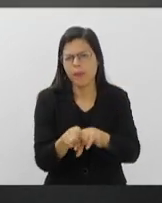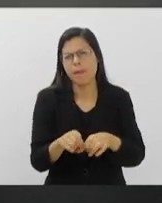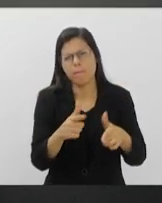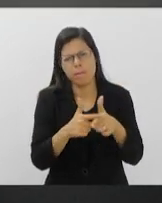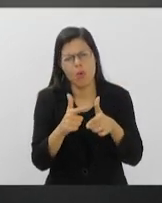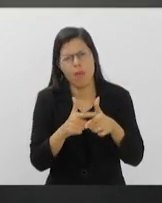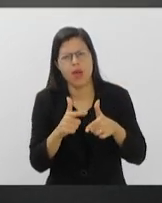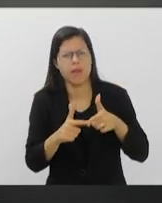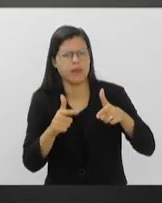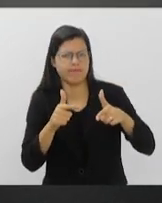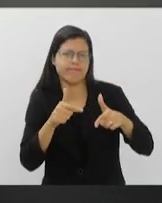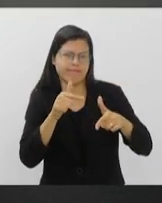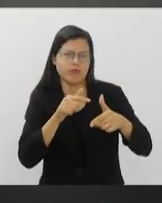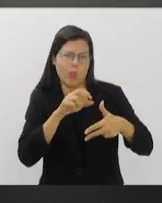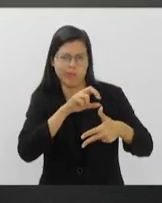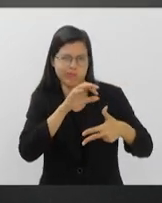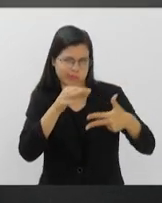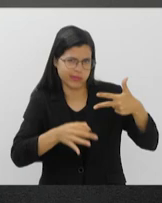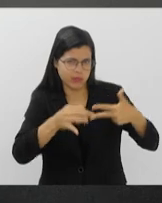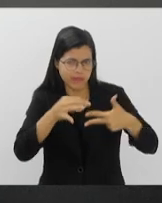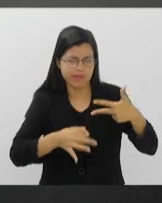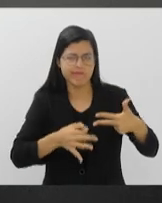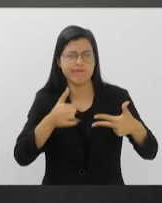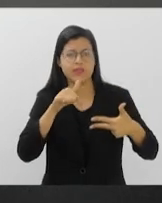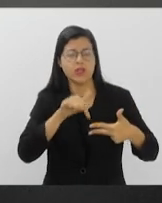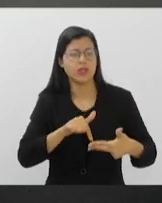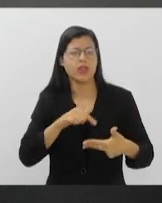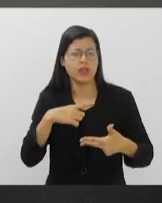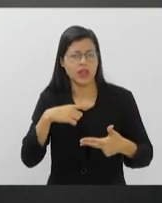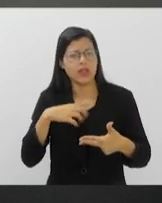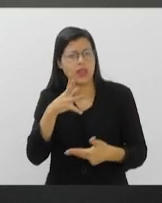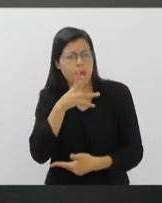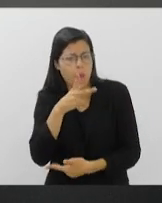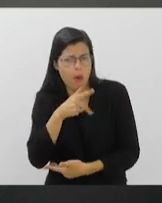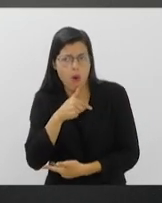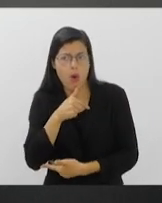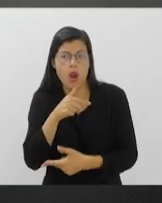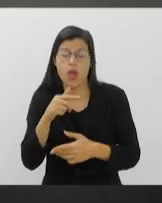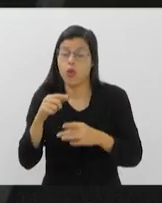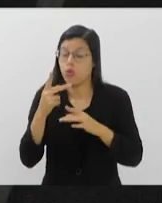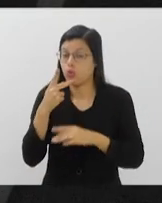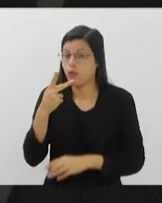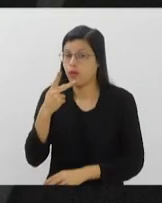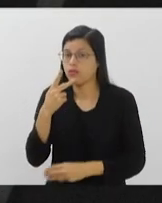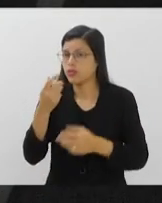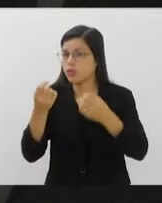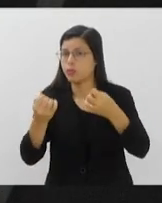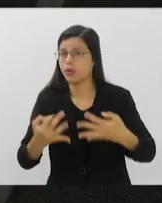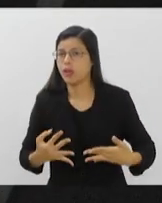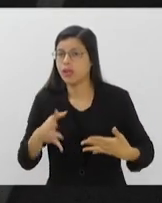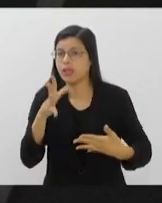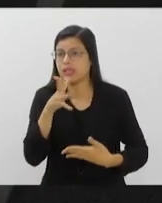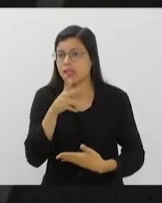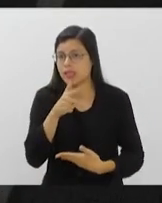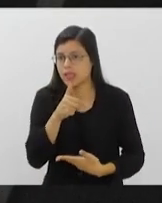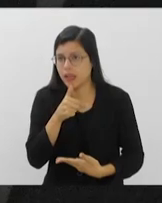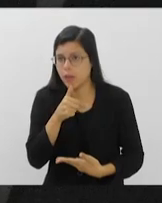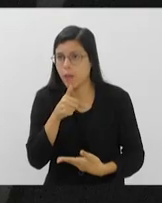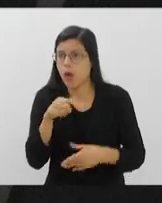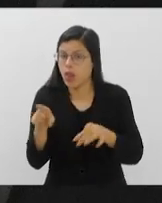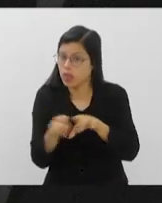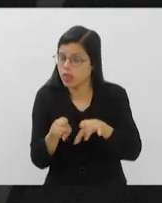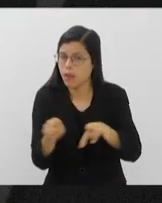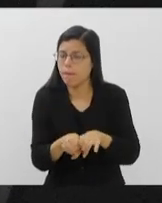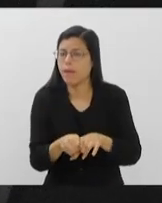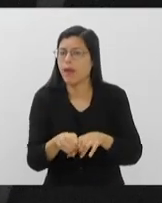não há causa de demora eh oriundas do Poder Judiciário eu sou estou dizendo que essa demora por parte da rede também é um